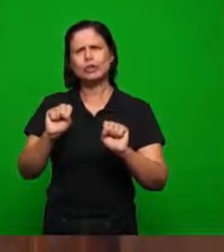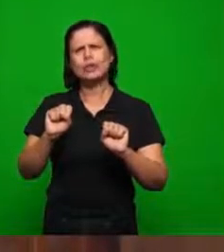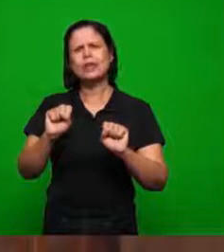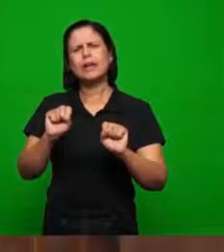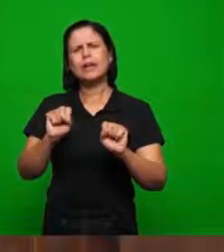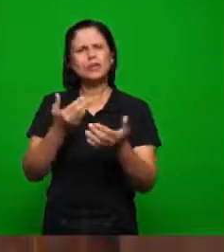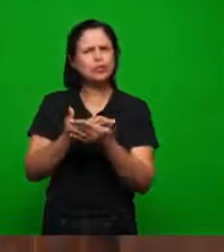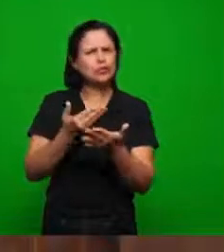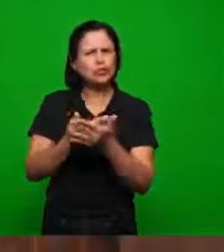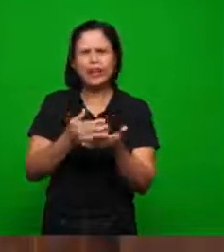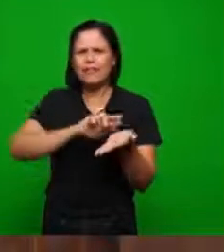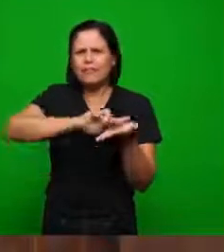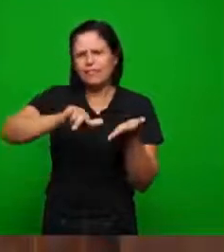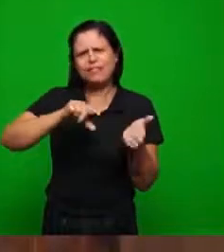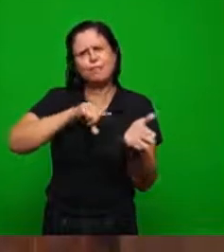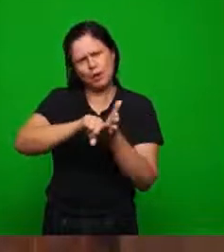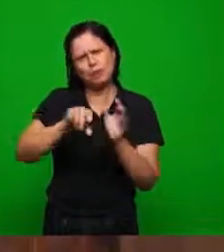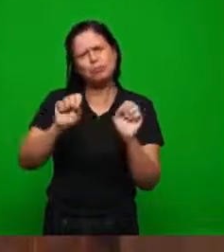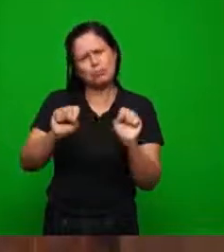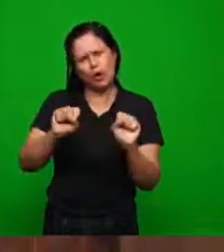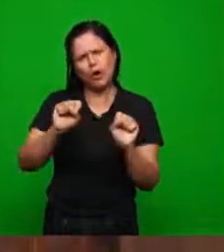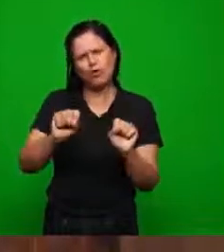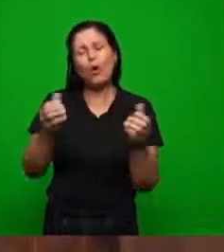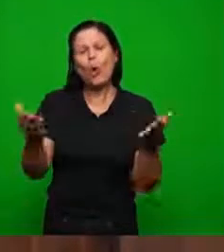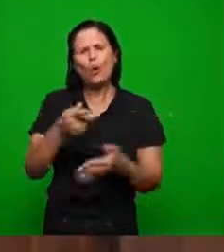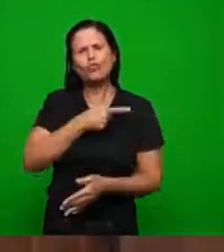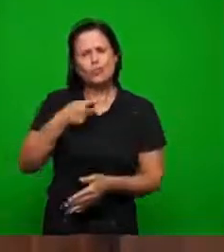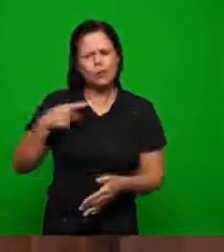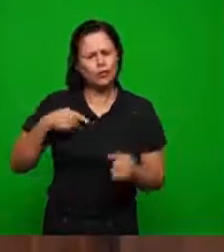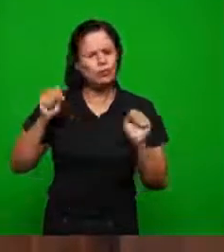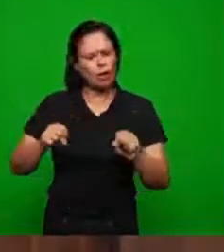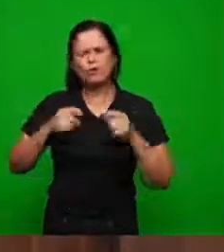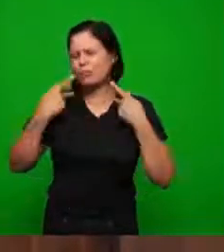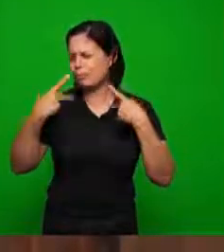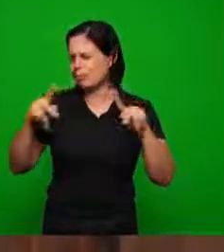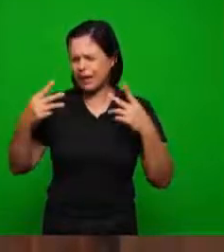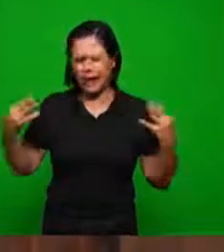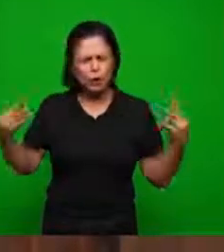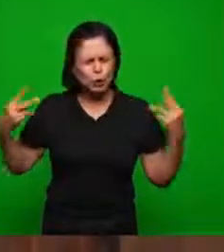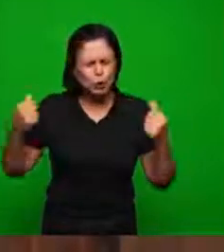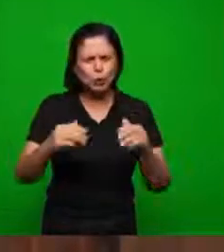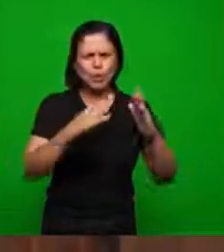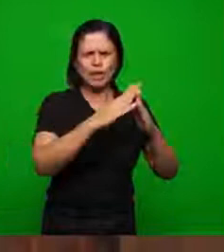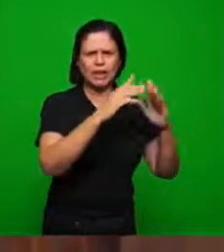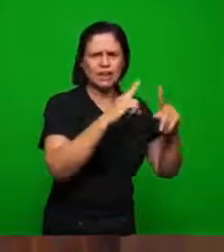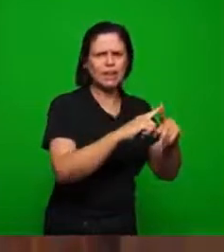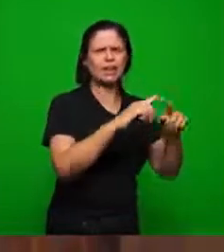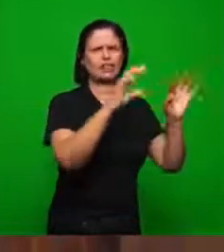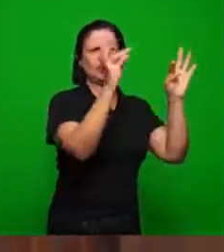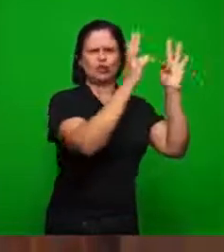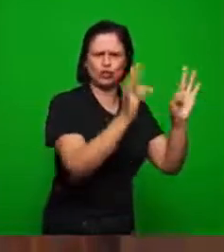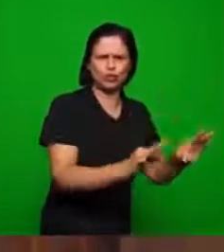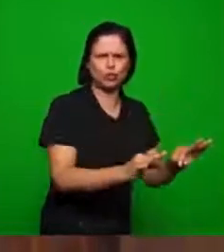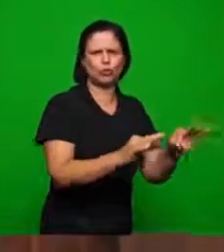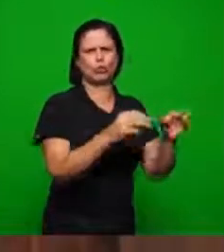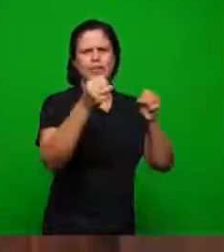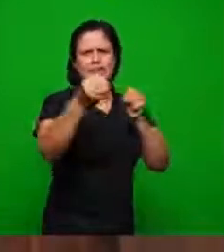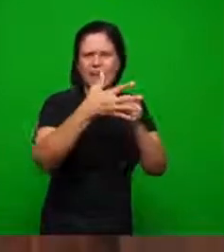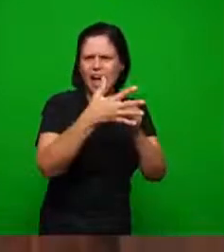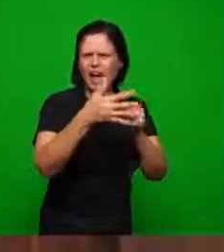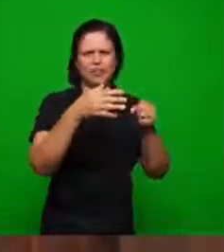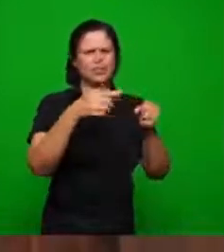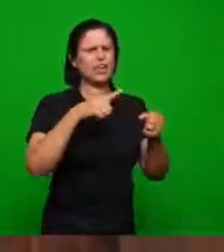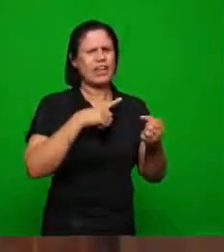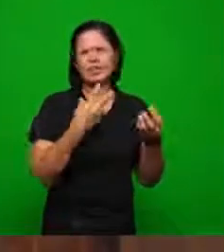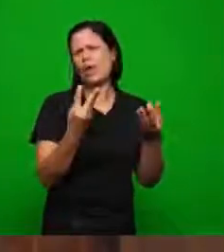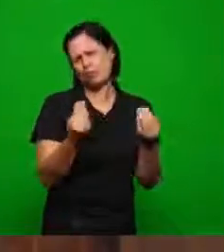delas. E os pastores hoje podem pregar tudo que tem sobre Tiatira, sobre, não é? Sobre Sardes,